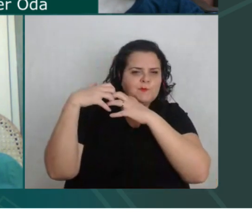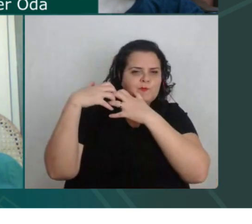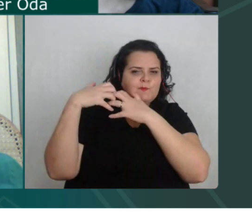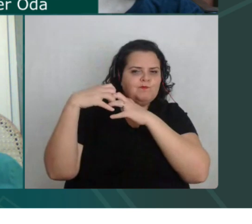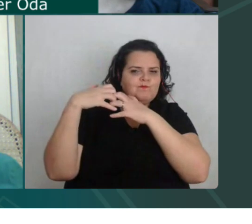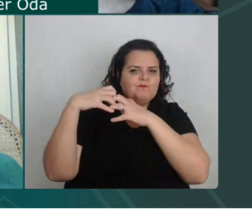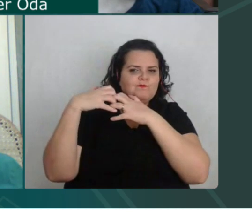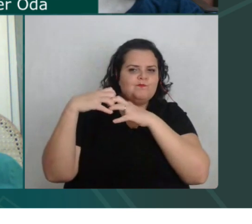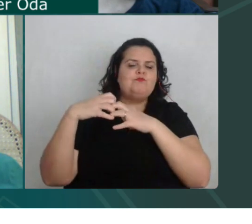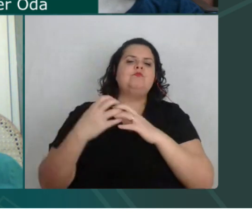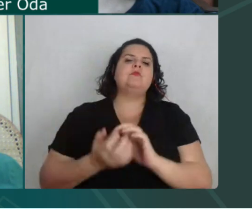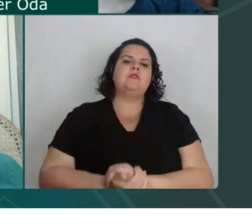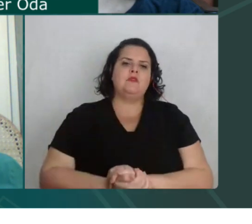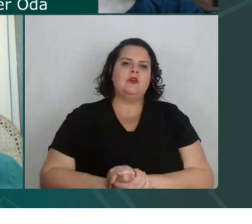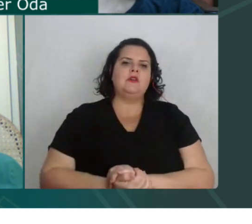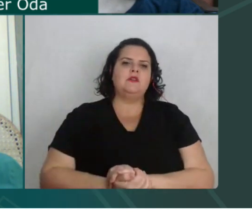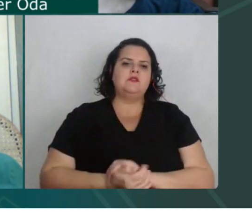né, no tema, né,